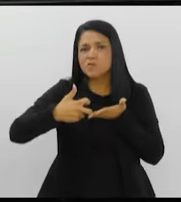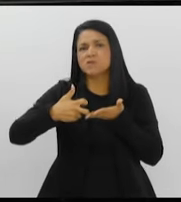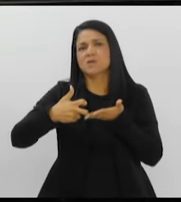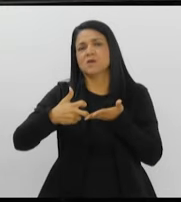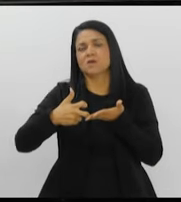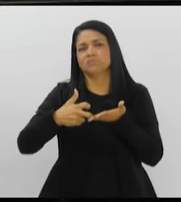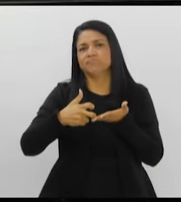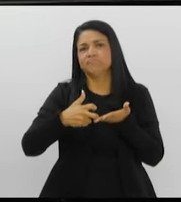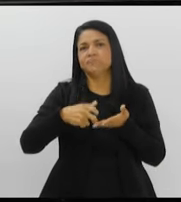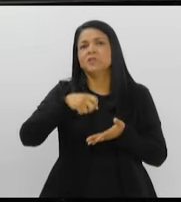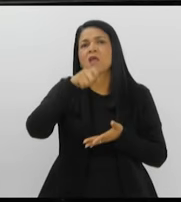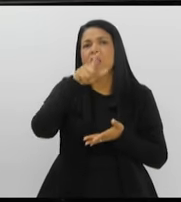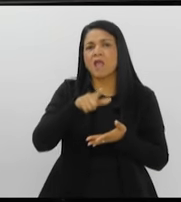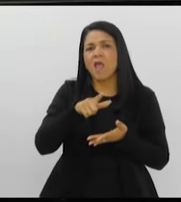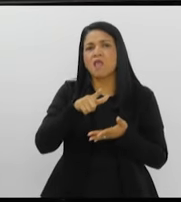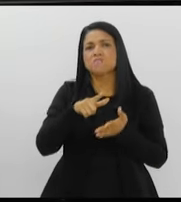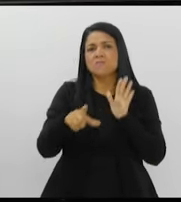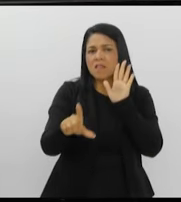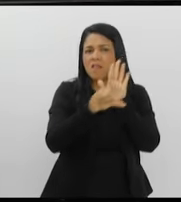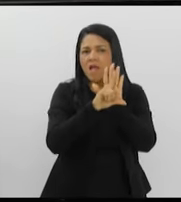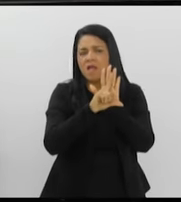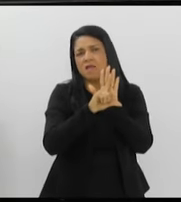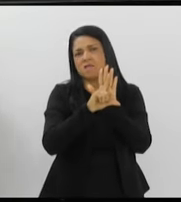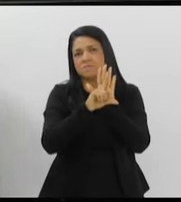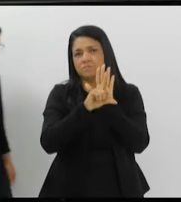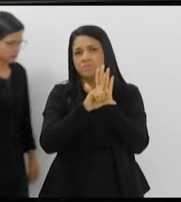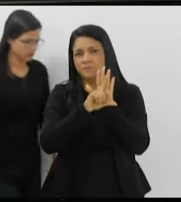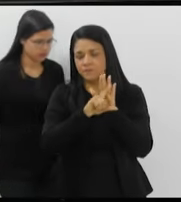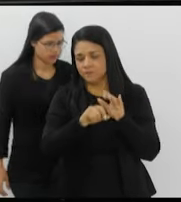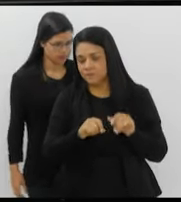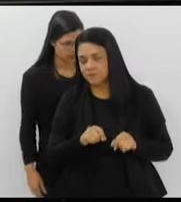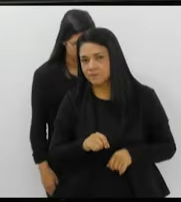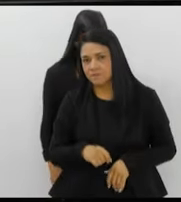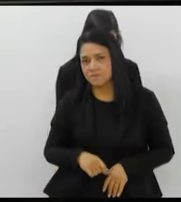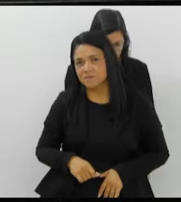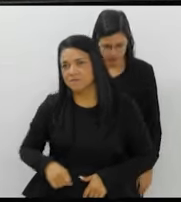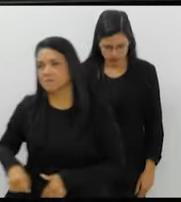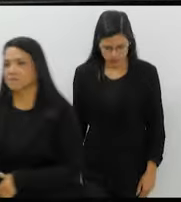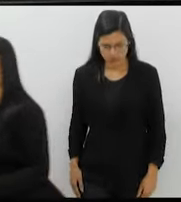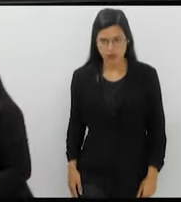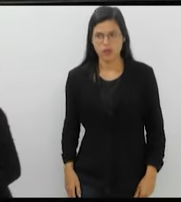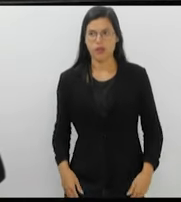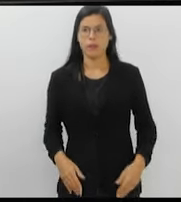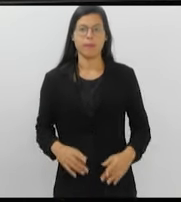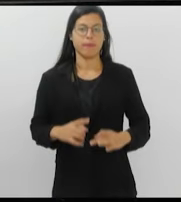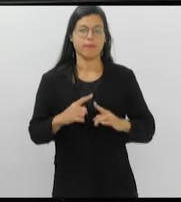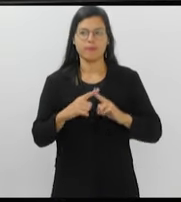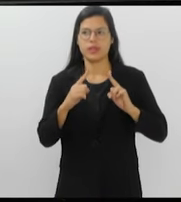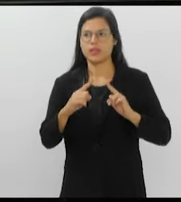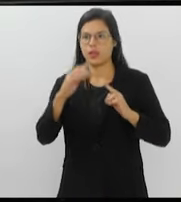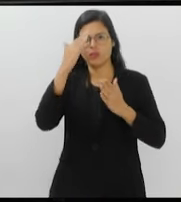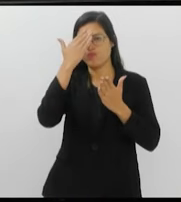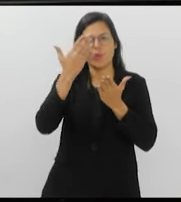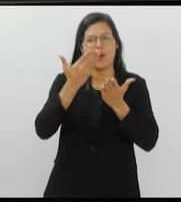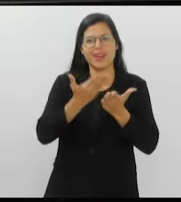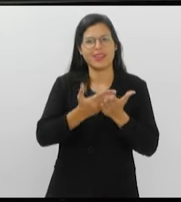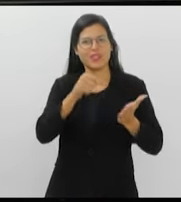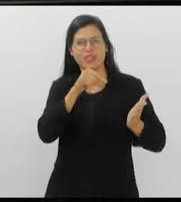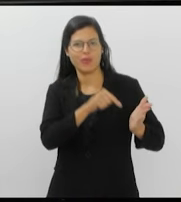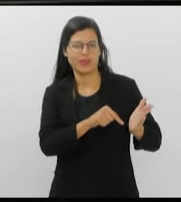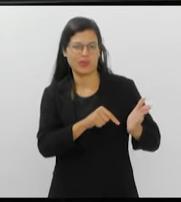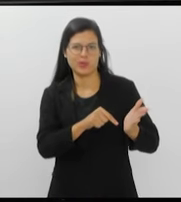autores nos termos da lei penal. Mas como? Eles não acreditam nisso. Eles não acreditam